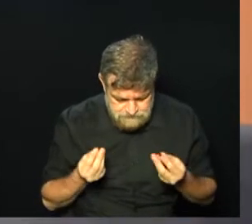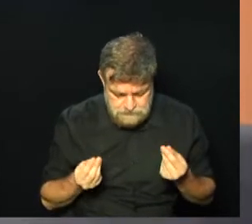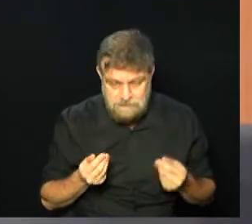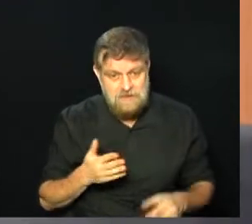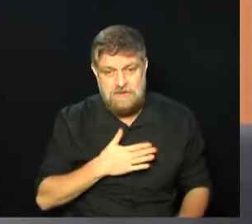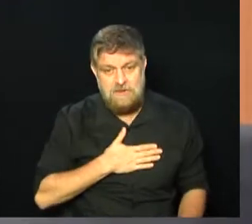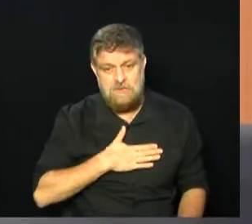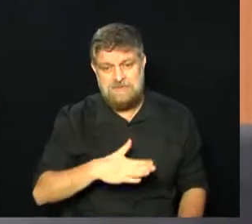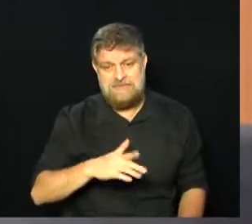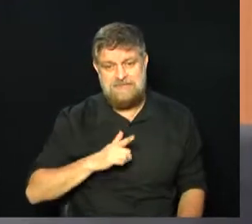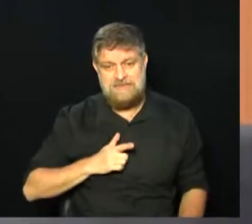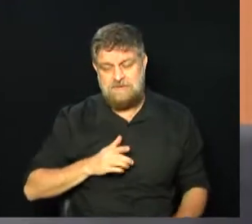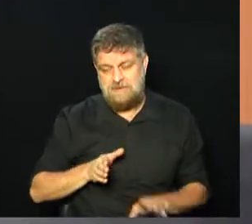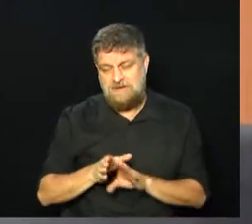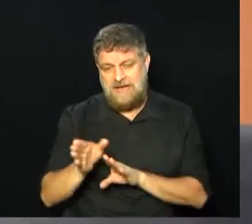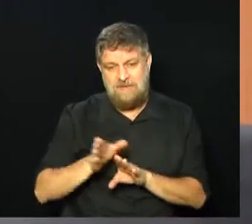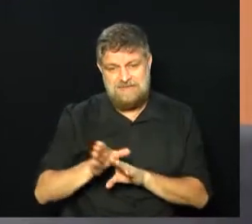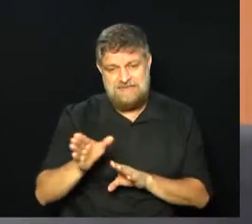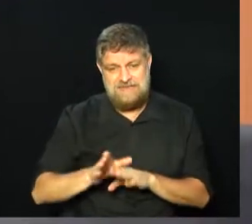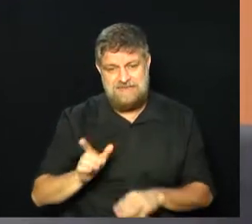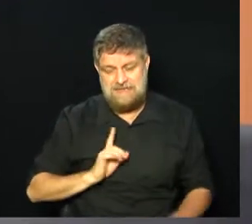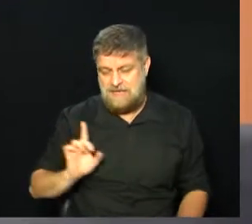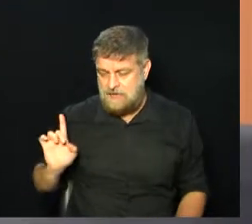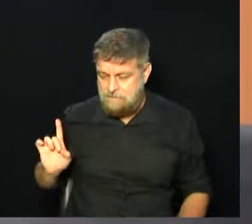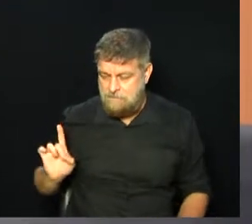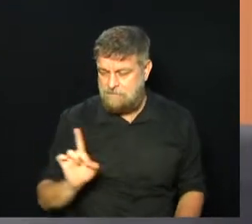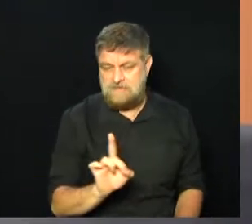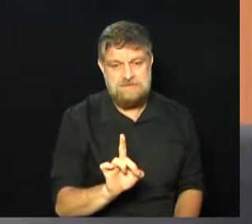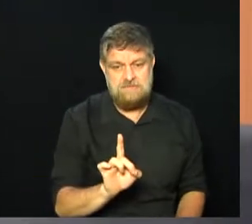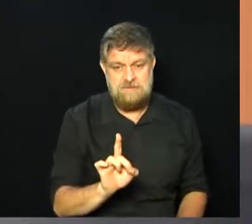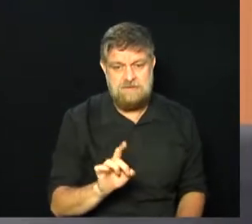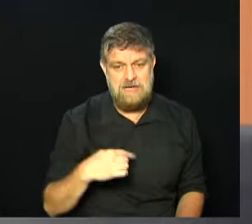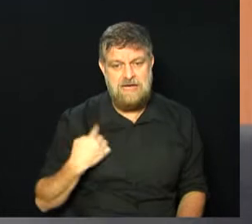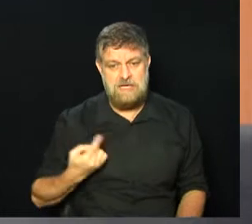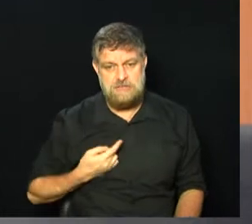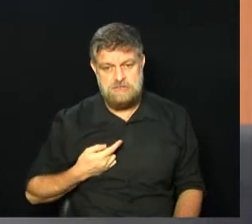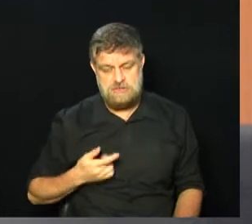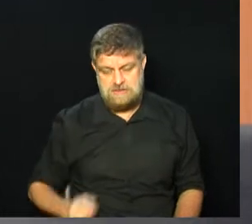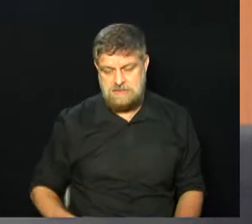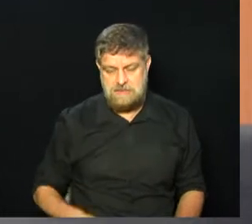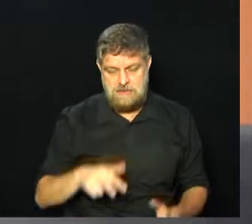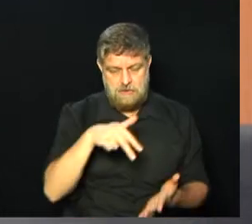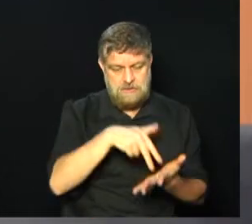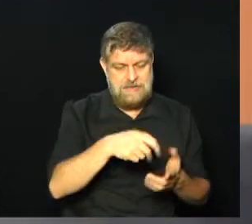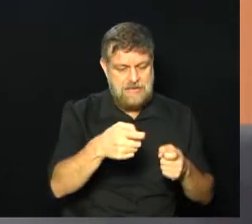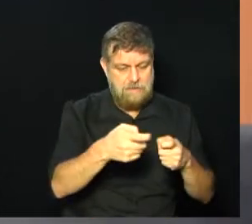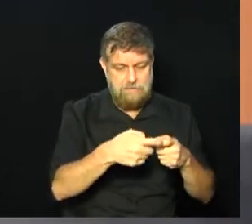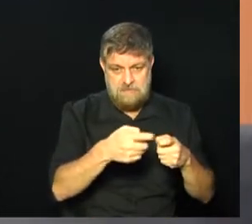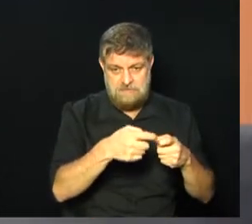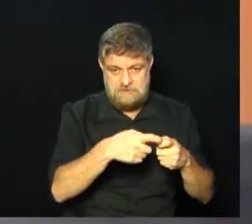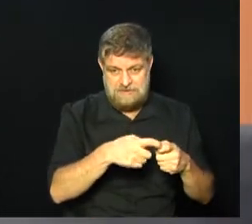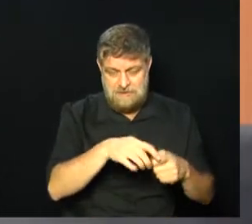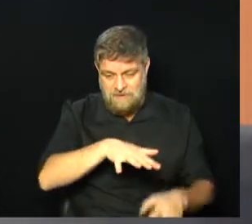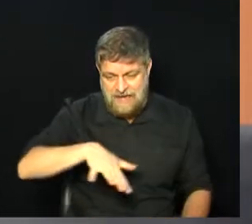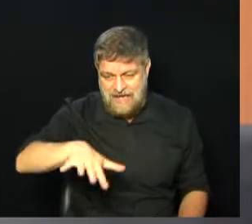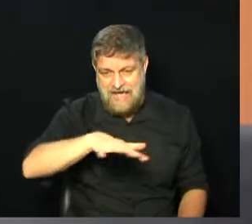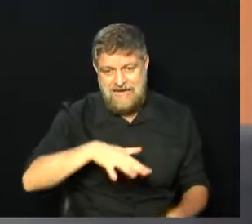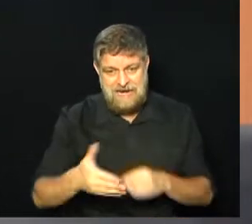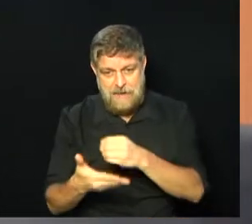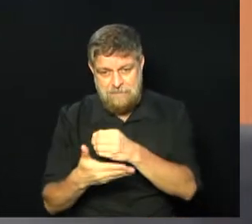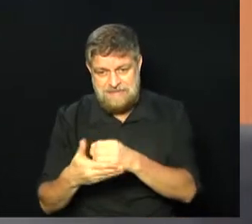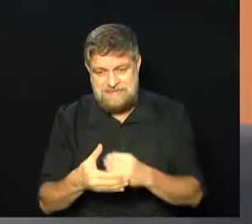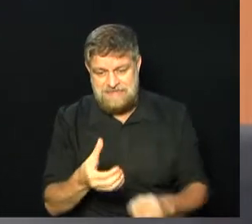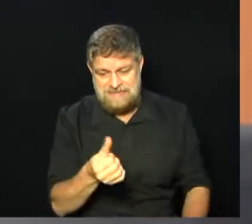gostaria, ou se eu não indicaria a demanda espontânea. A gente fixar o médico, qualificar a rede básica. Nós temos